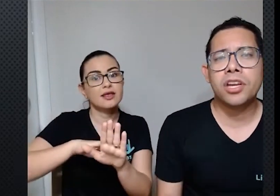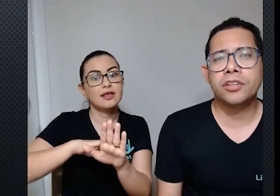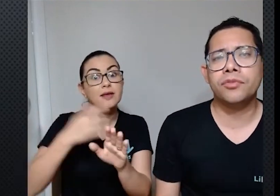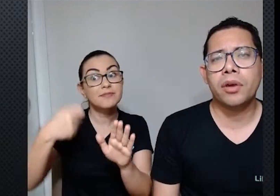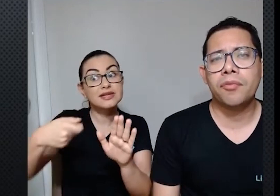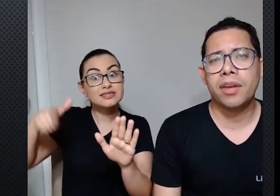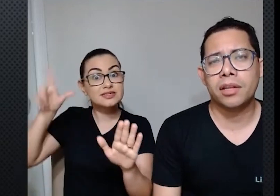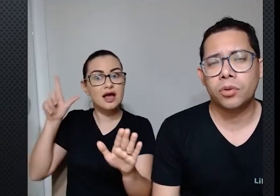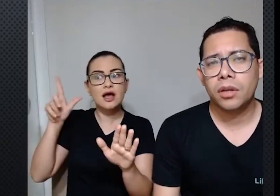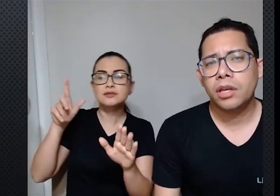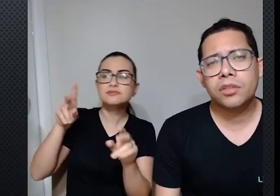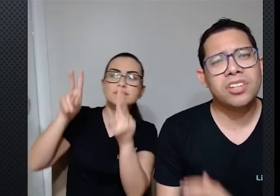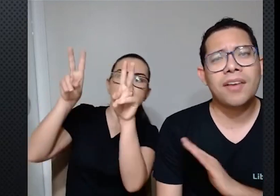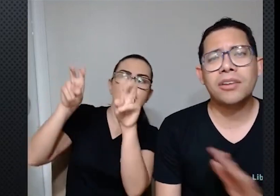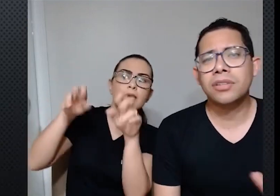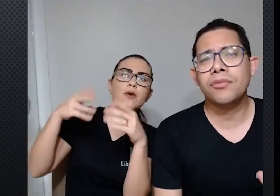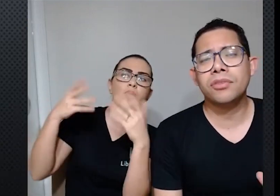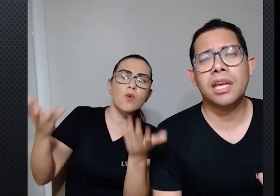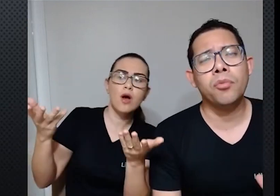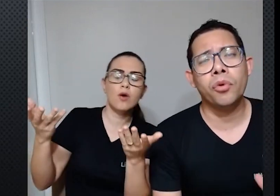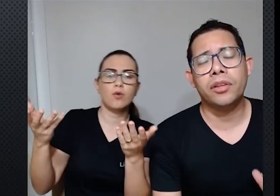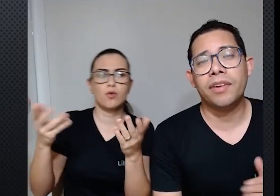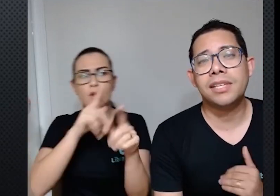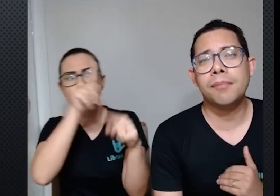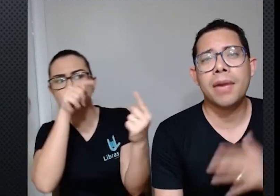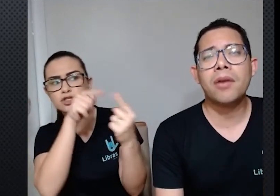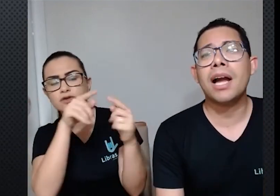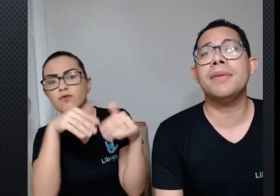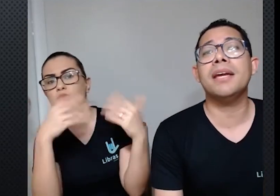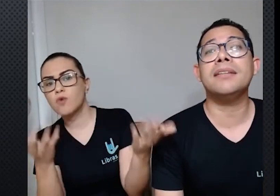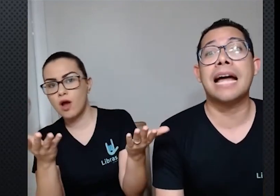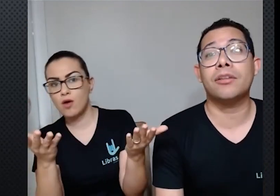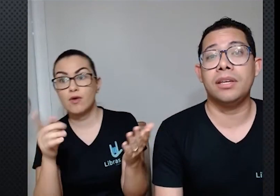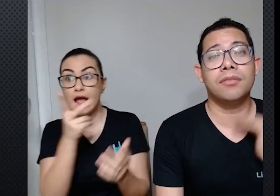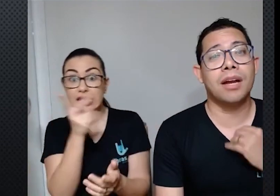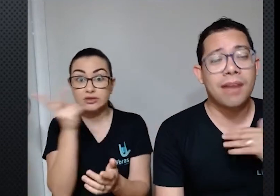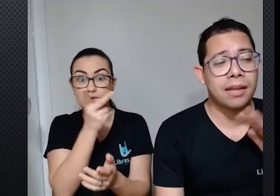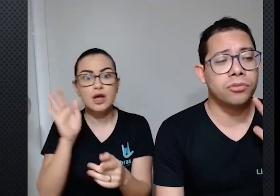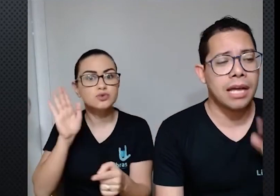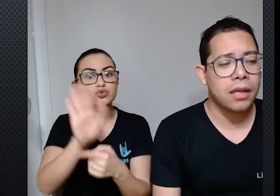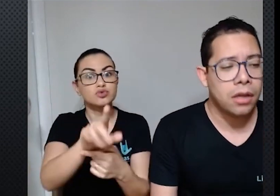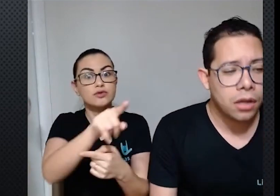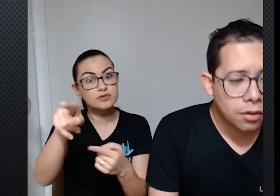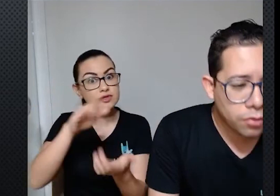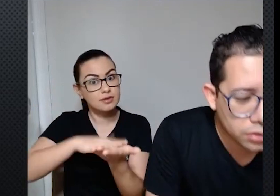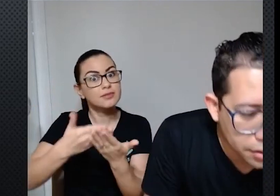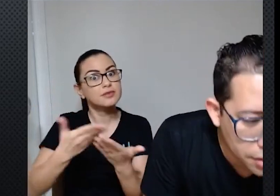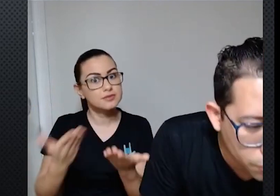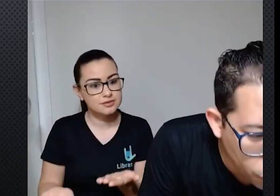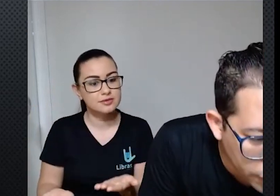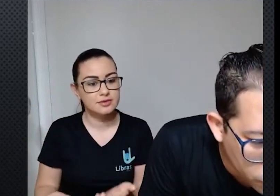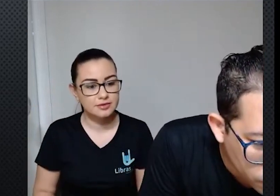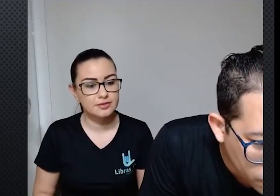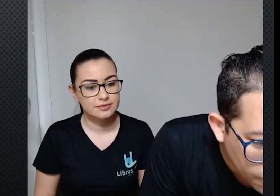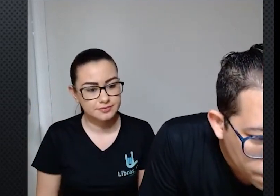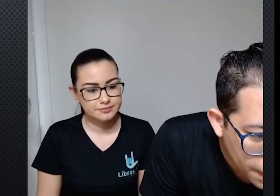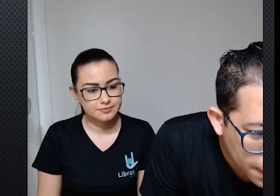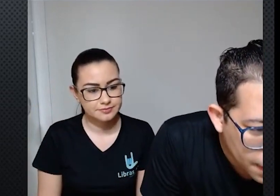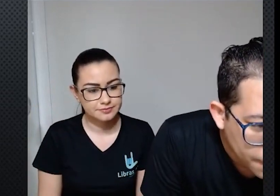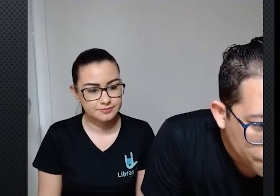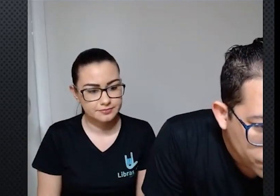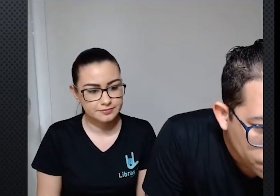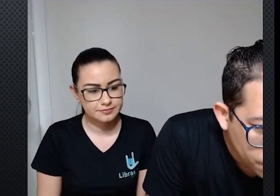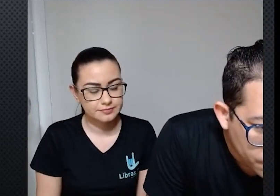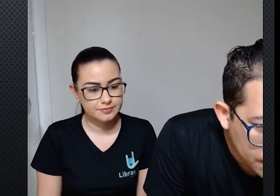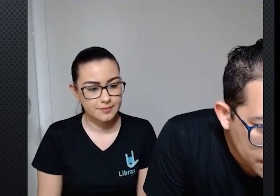o objetivo do evento. Isso já vai ajudar você e muito. Vai ser meio caminho andado aí. Já vai ajudar vocês e muito,